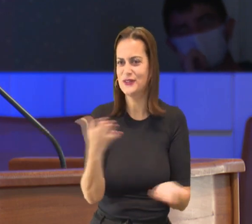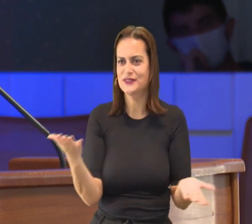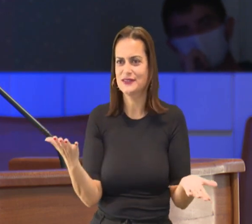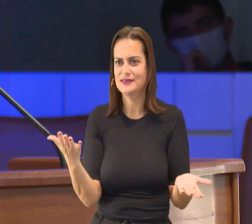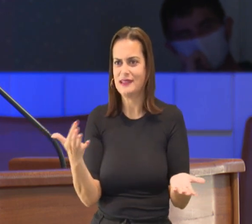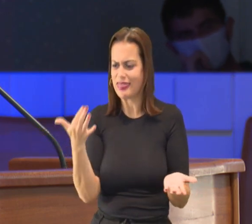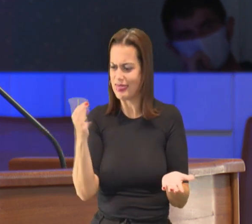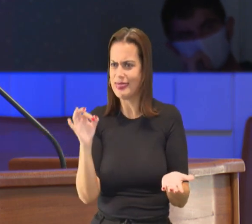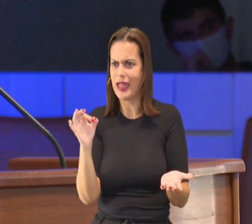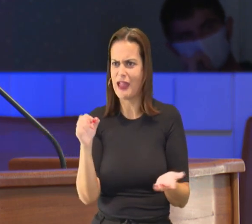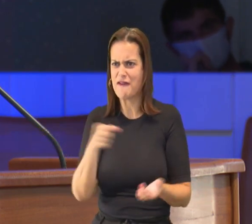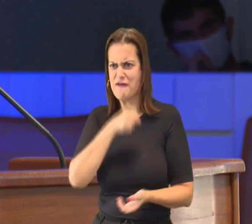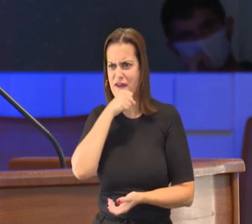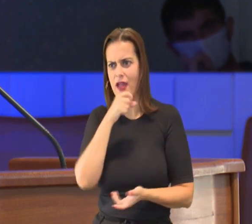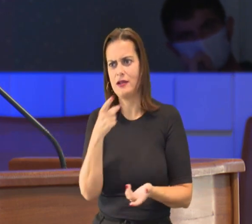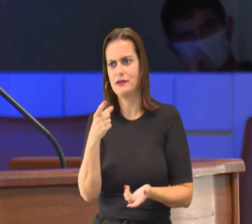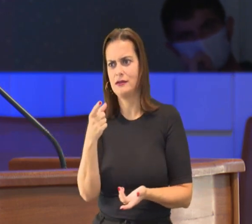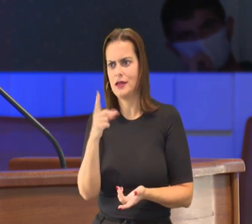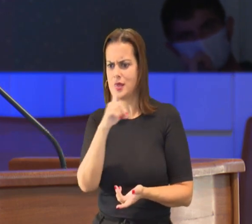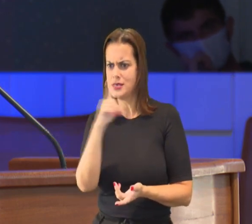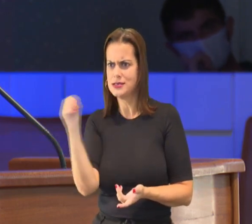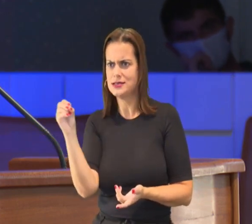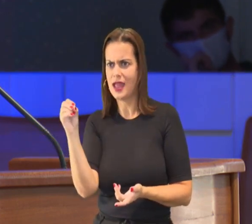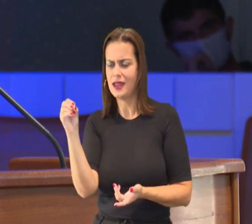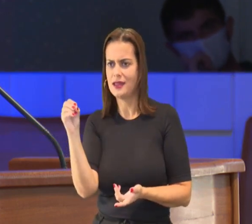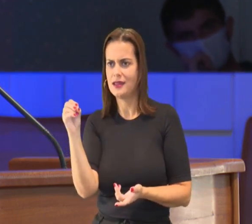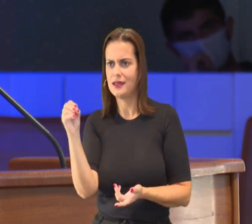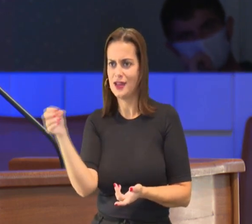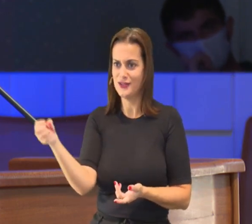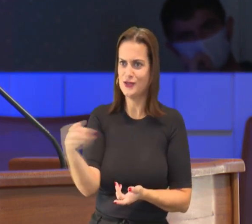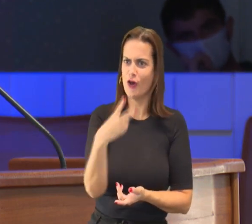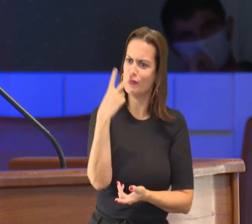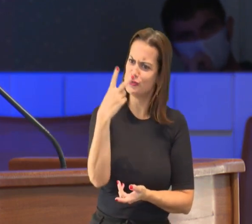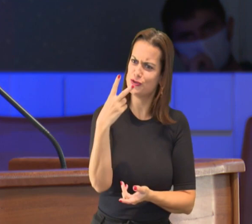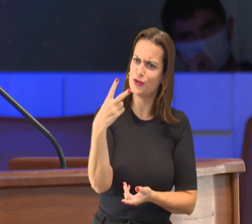nota velha, antiga de R$100 e uma nota nova